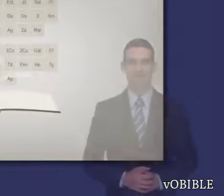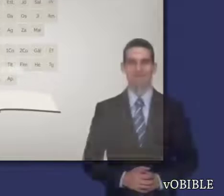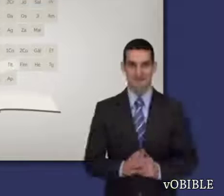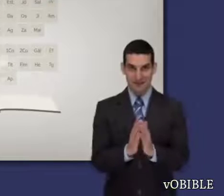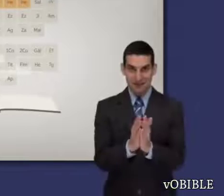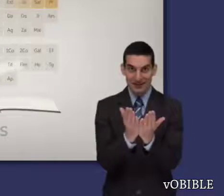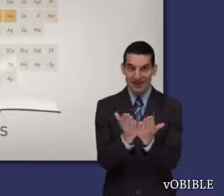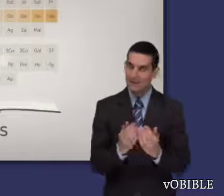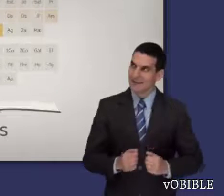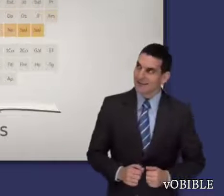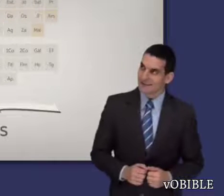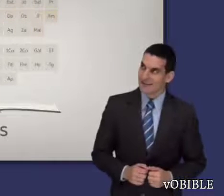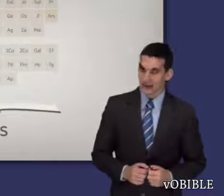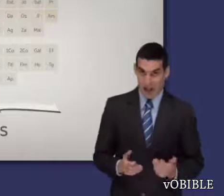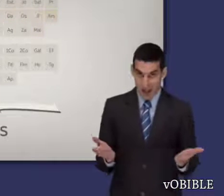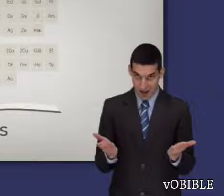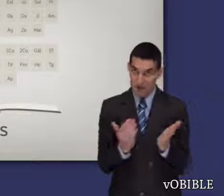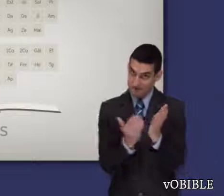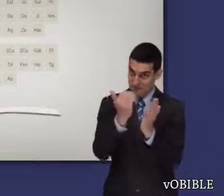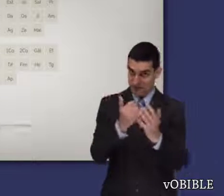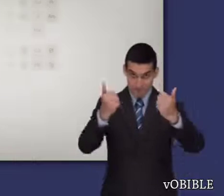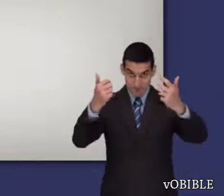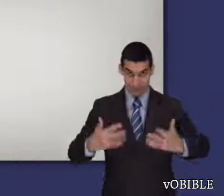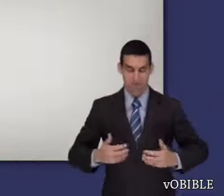Uma introdução ao livro de Atos.